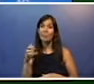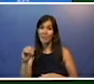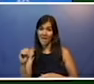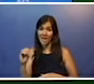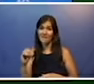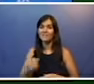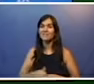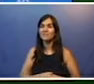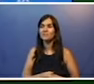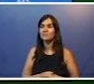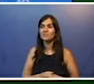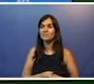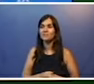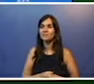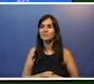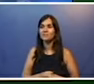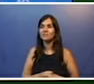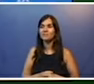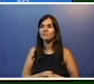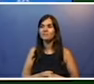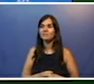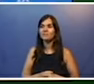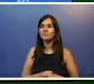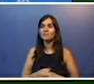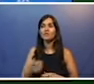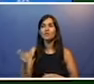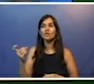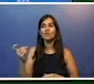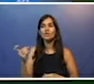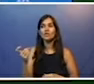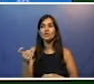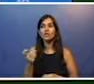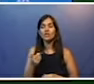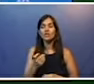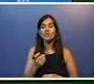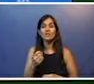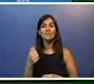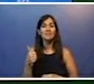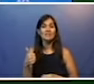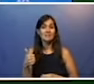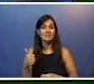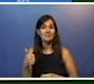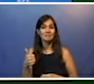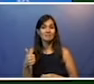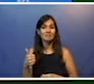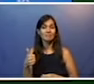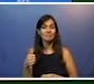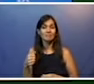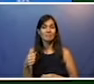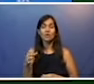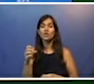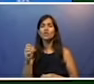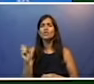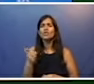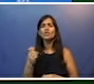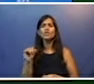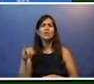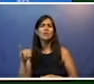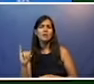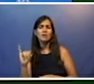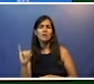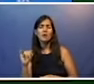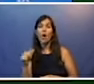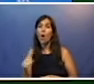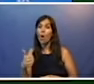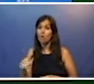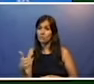número 10 no algarismo romano. O X e o I, número 11. O X